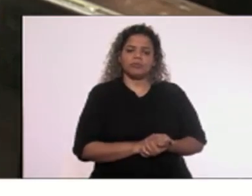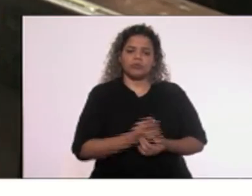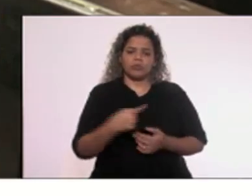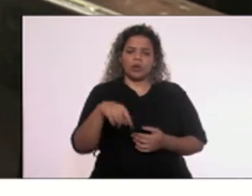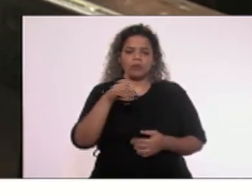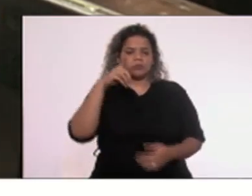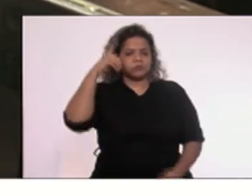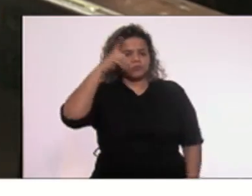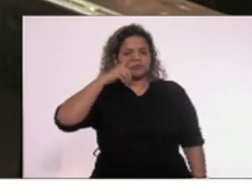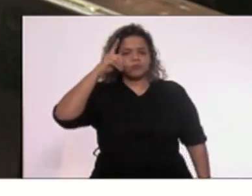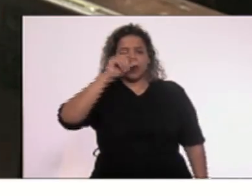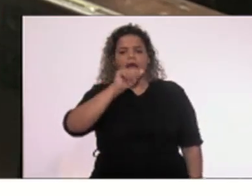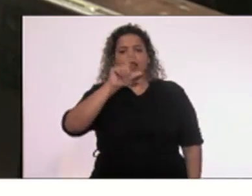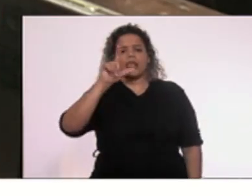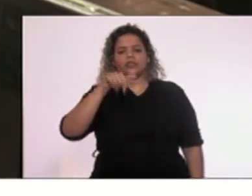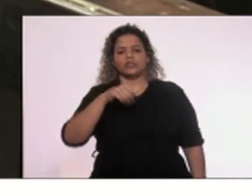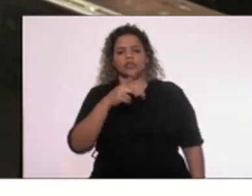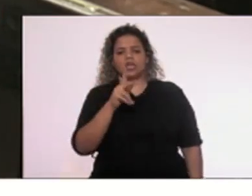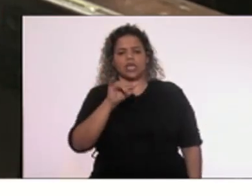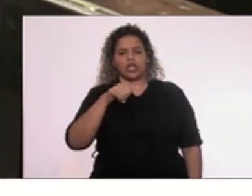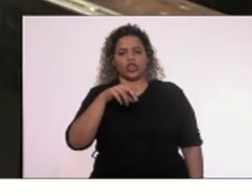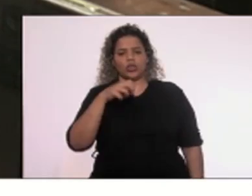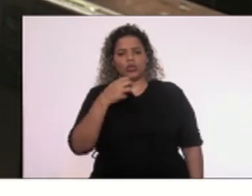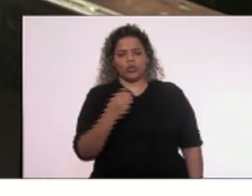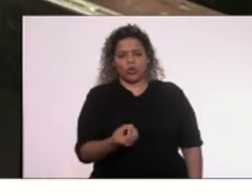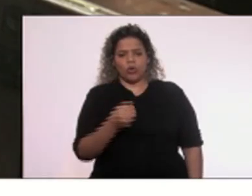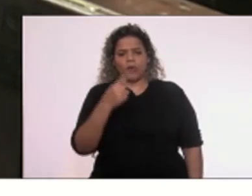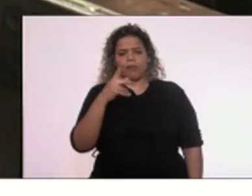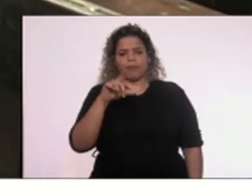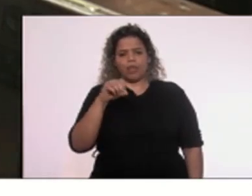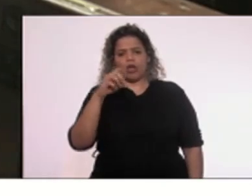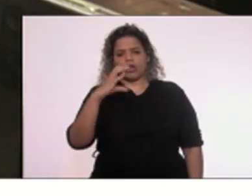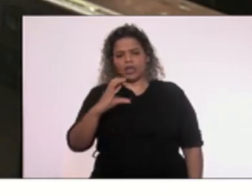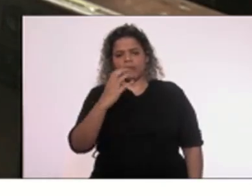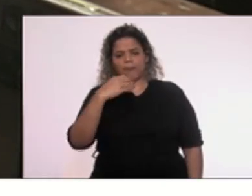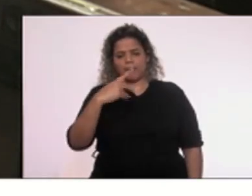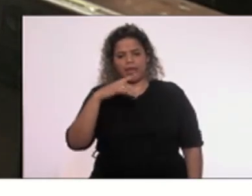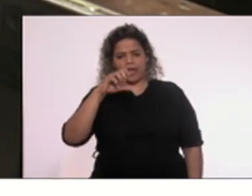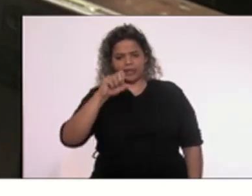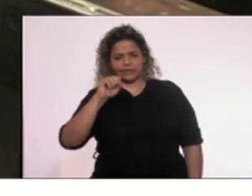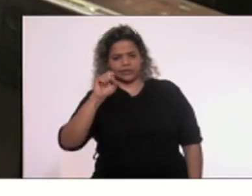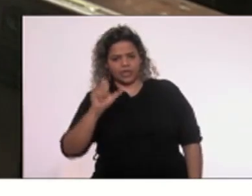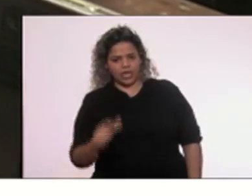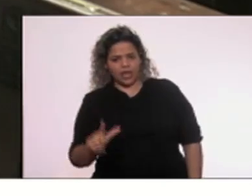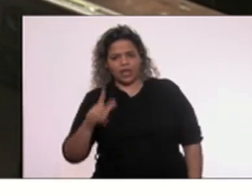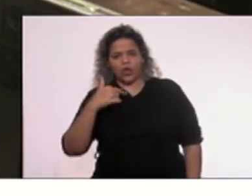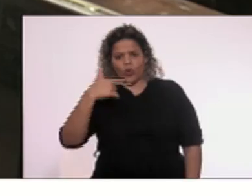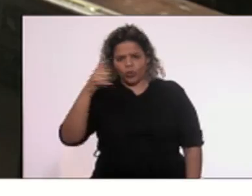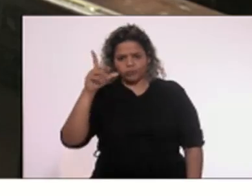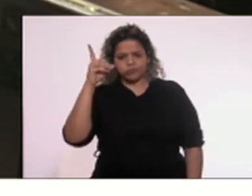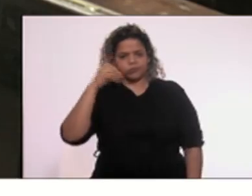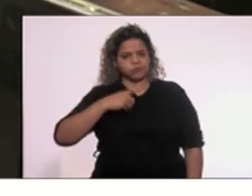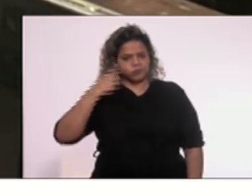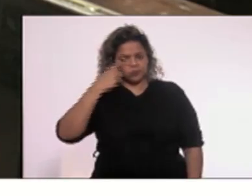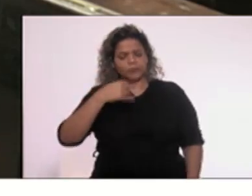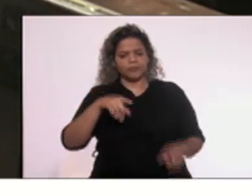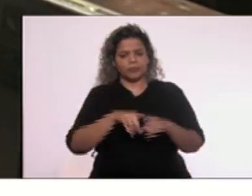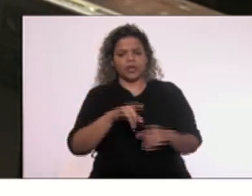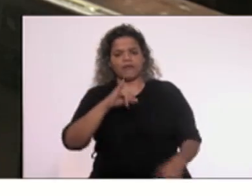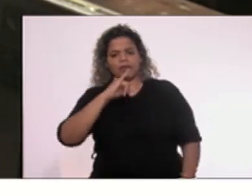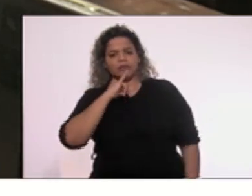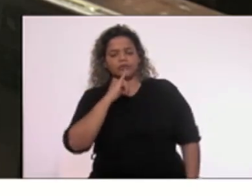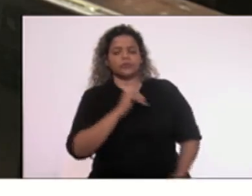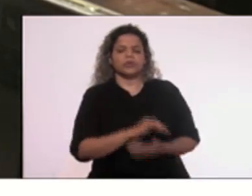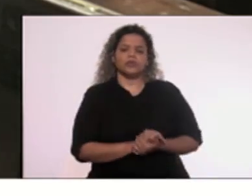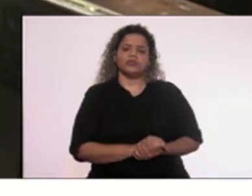ao deputado Alexandre Knoploch, o faço, tenho convicção, em nome da bancada do PSL e outros deputados também dessa bancada.